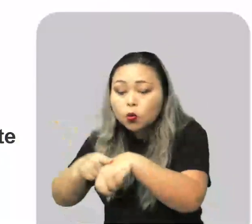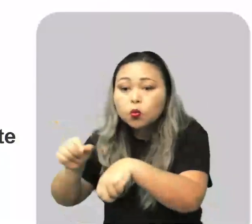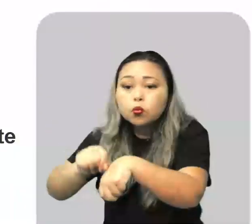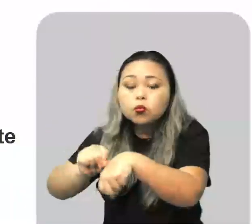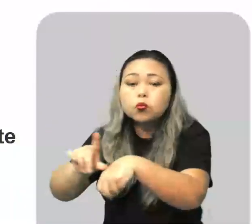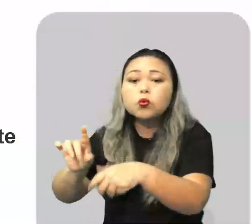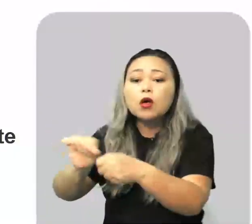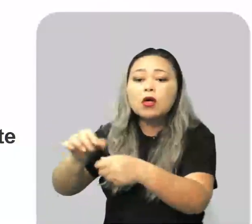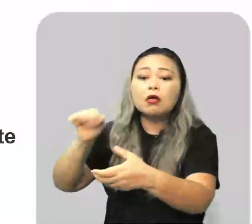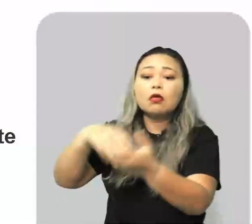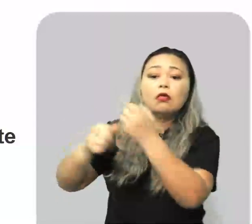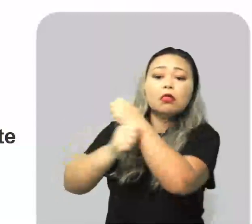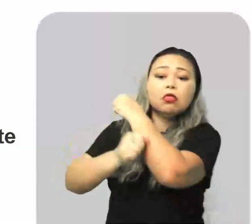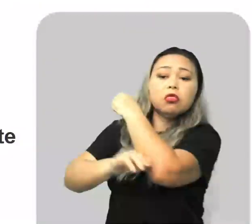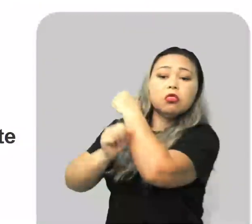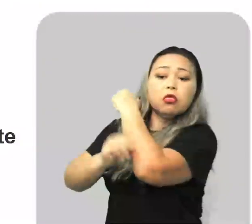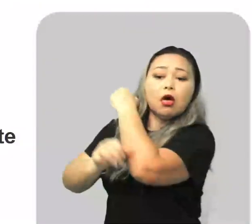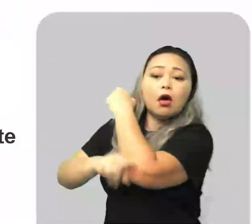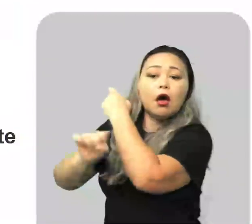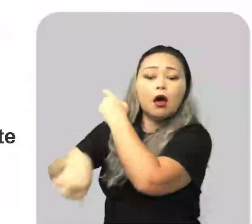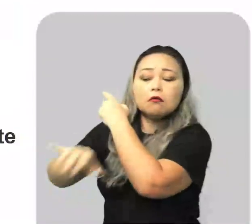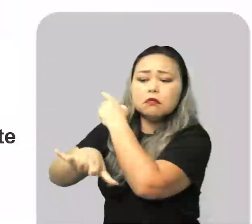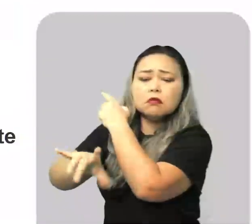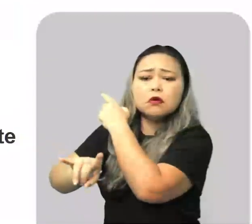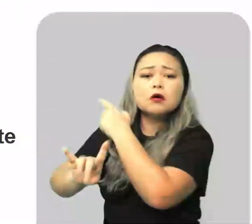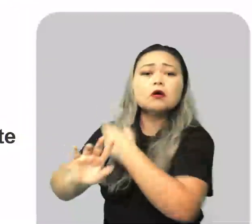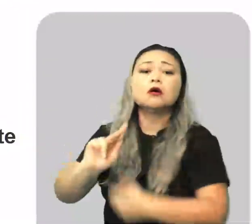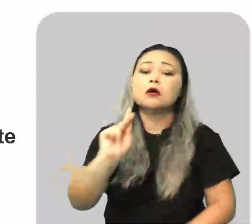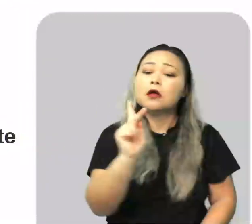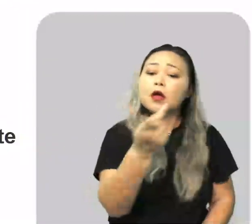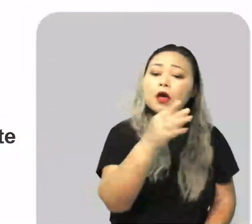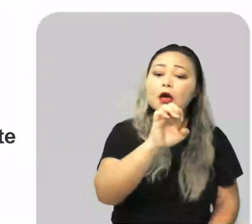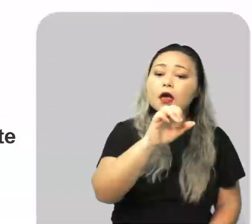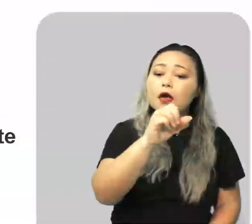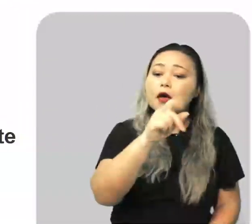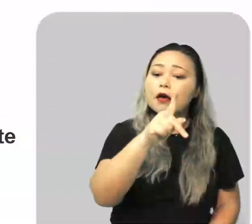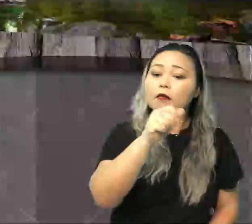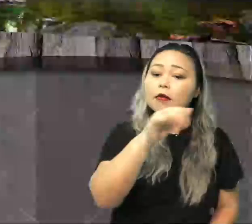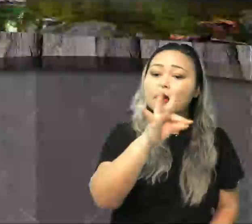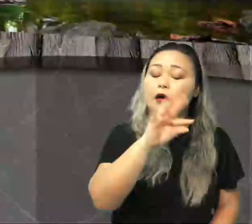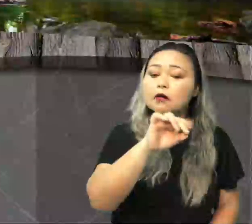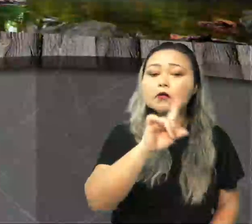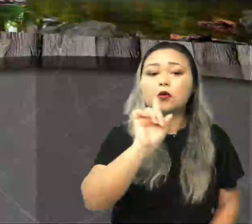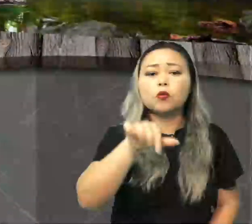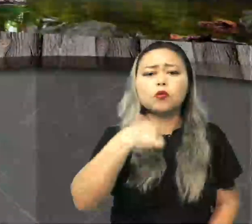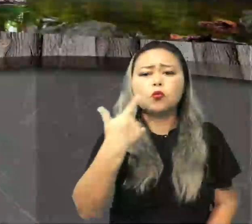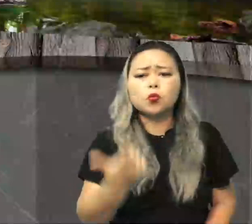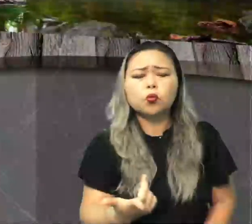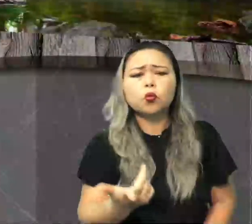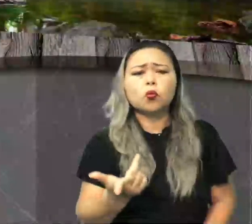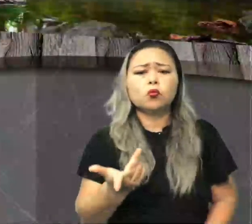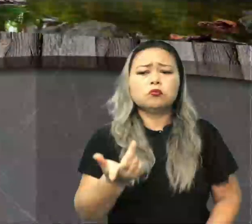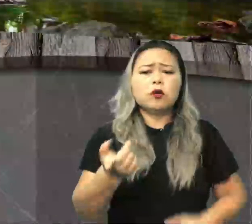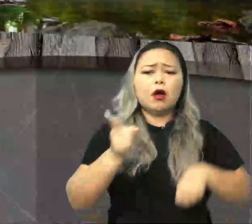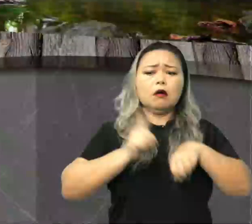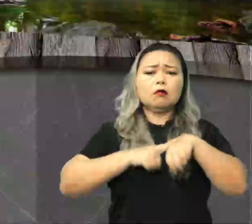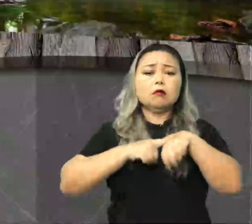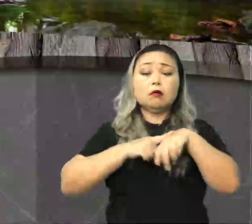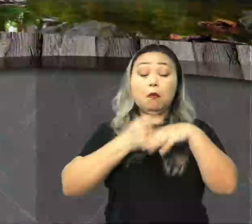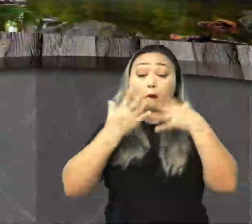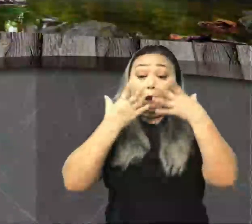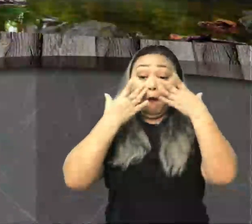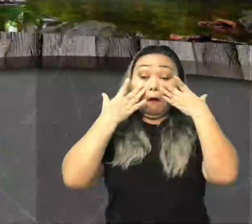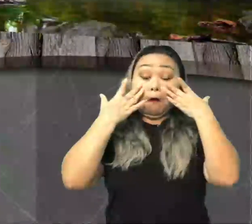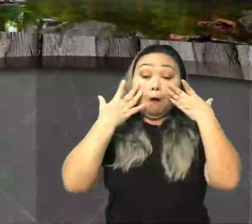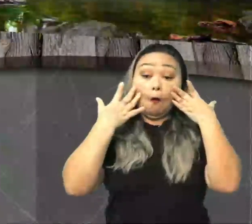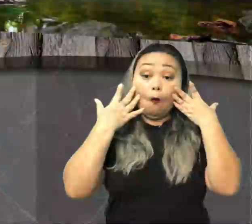materiais fecais. Então, em relação à hepatite, que é aquela que vai provocar um empalidecimento